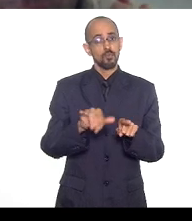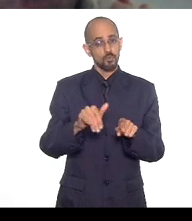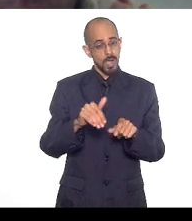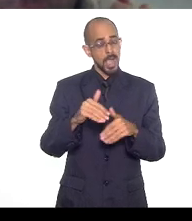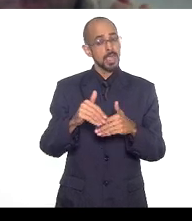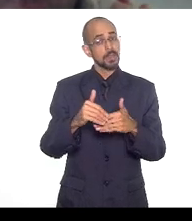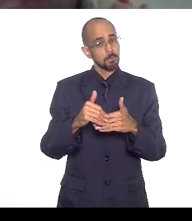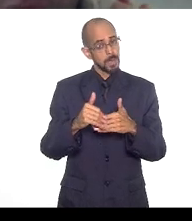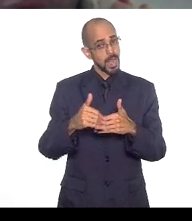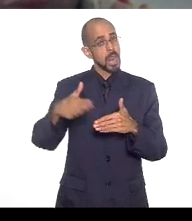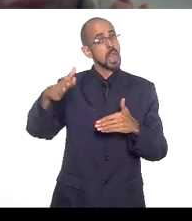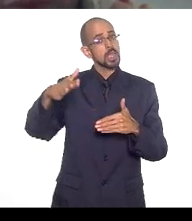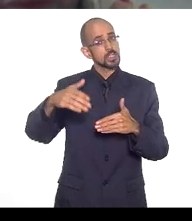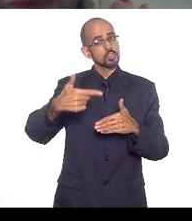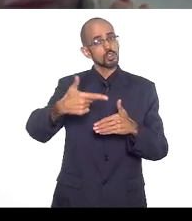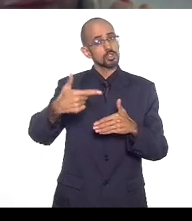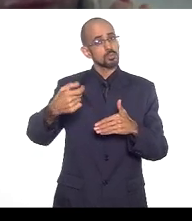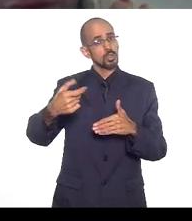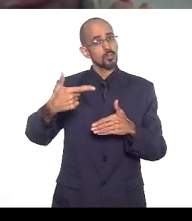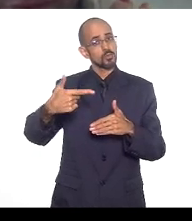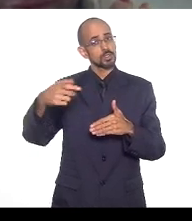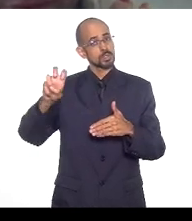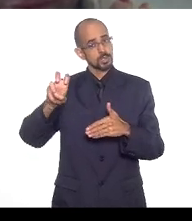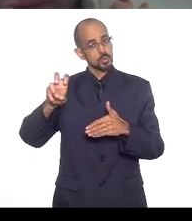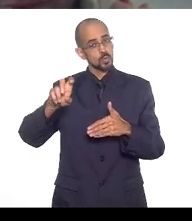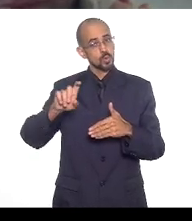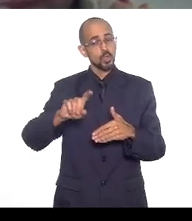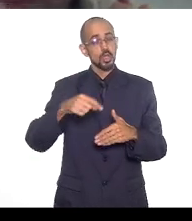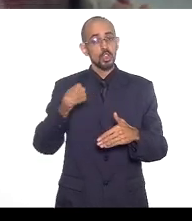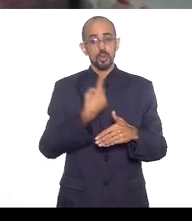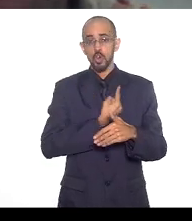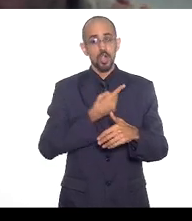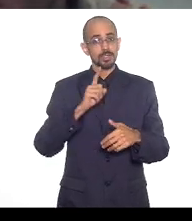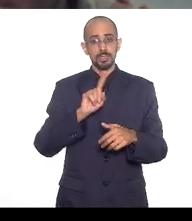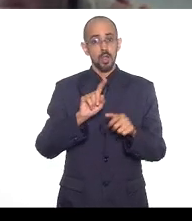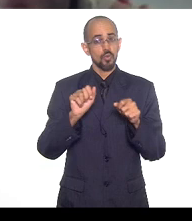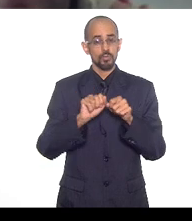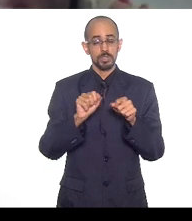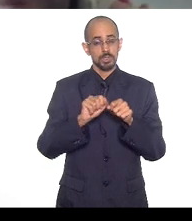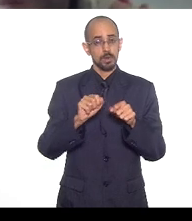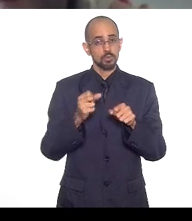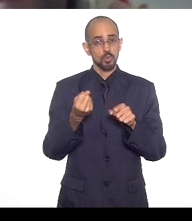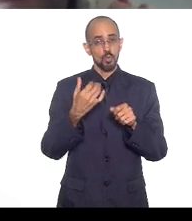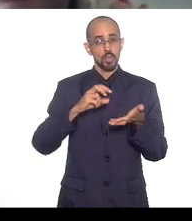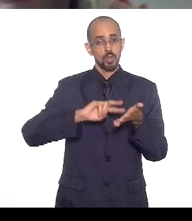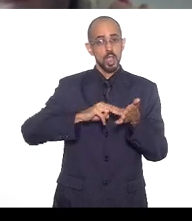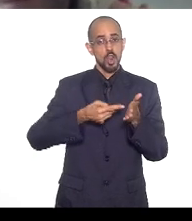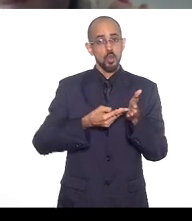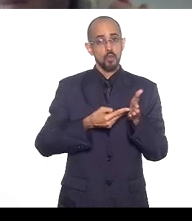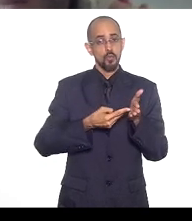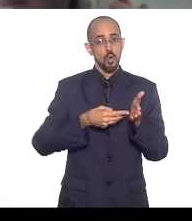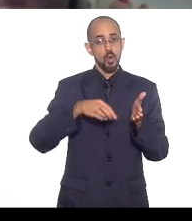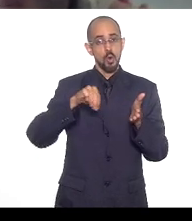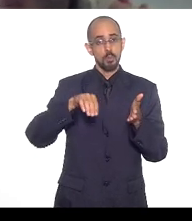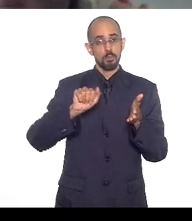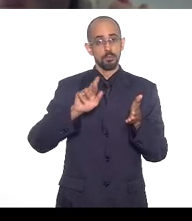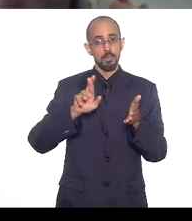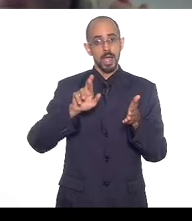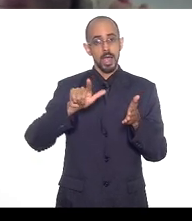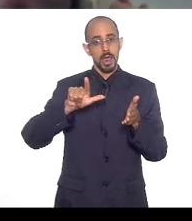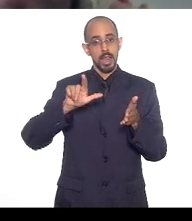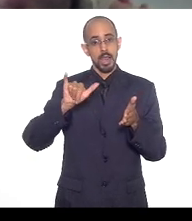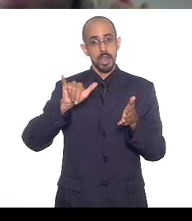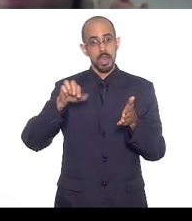que nós não fizemos à época da renovação de Marlim, da extensão do prazo de